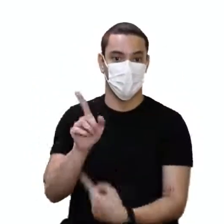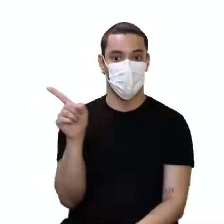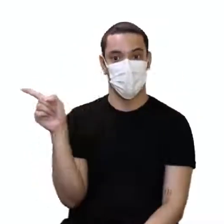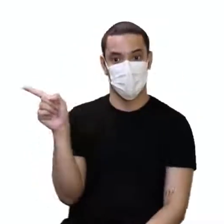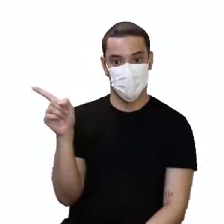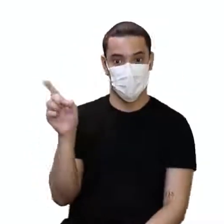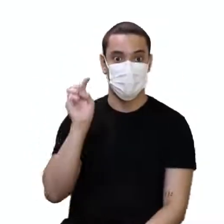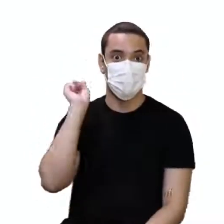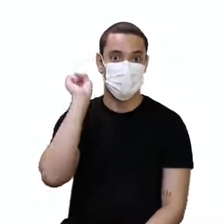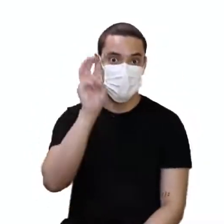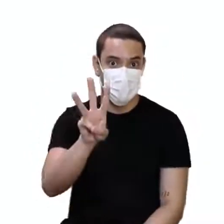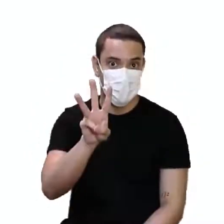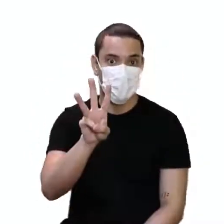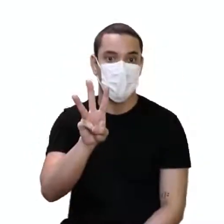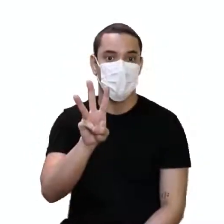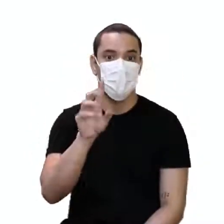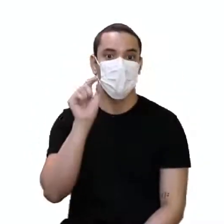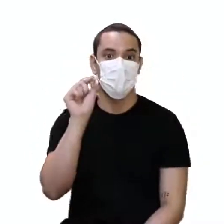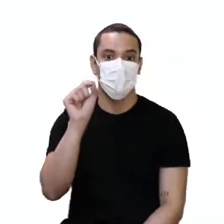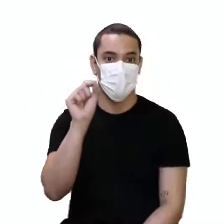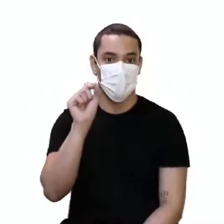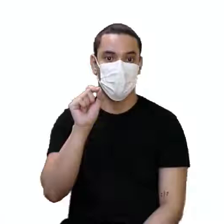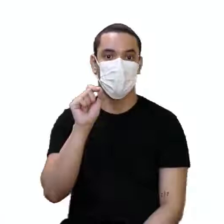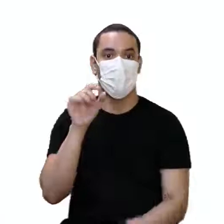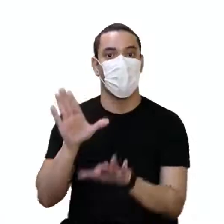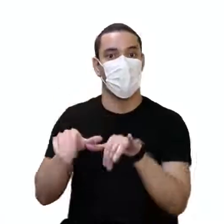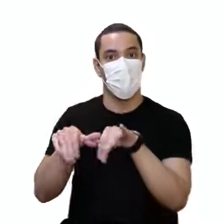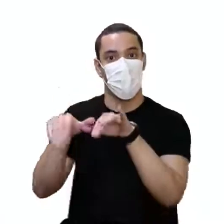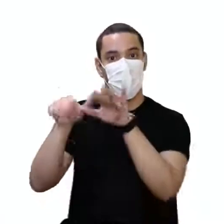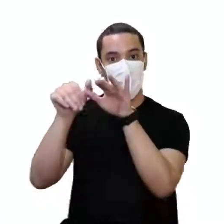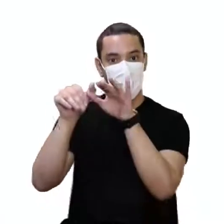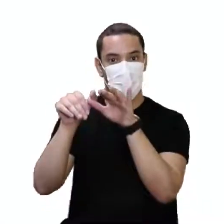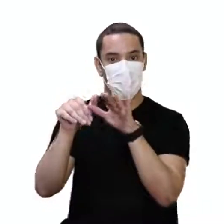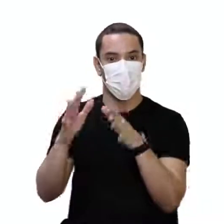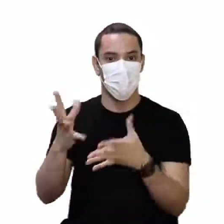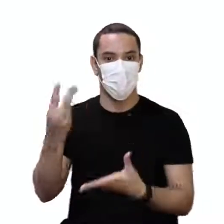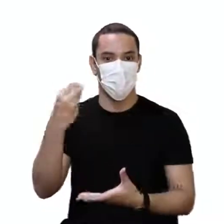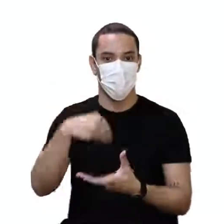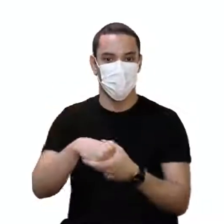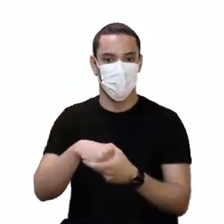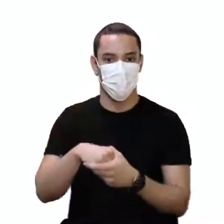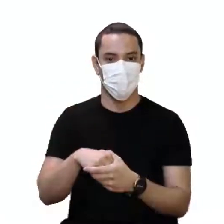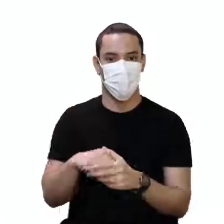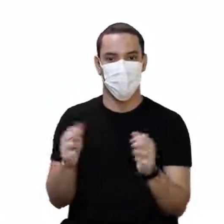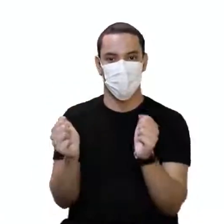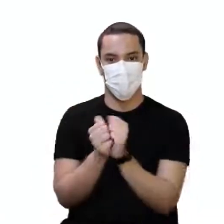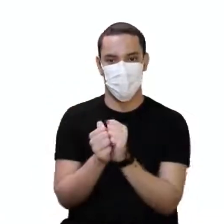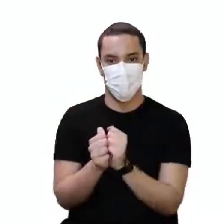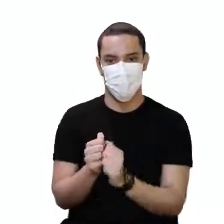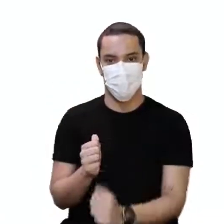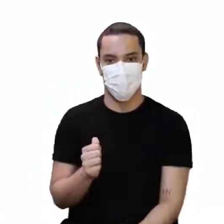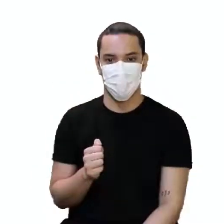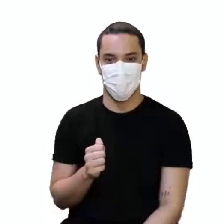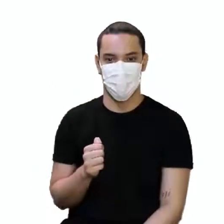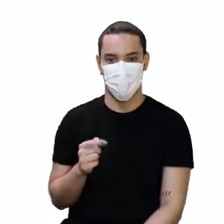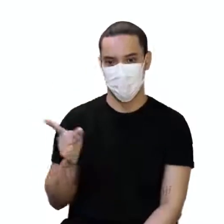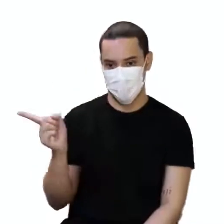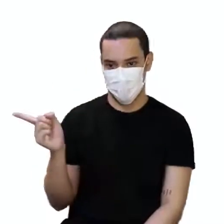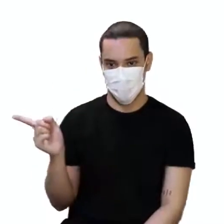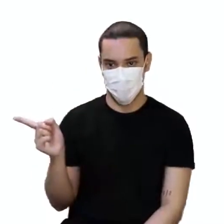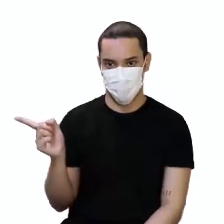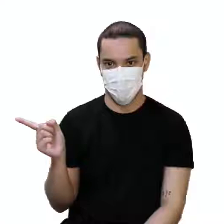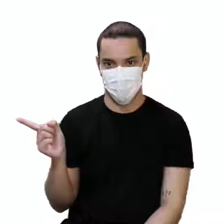aves. Essas 3 aves, elas vão... Eita, me colocou em cima do colhereiro. Deixa eu passar bem para